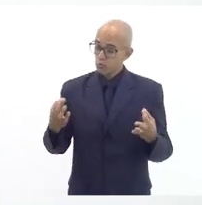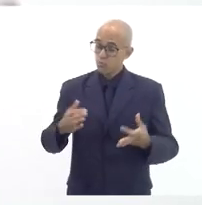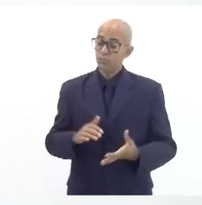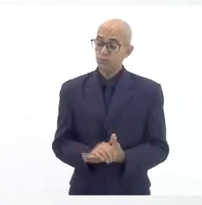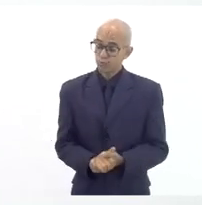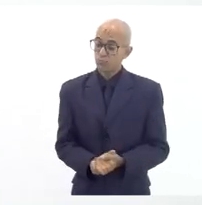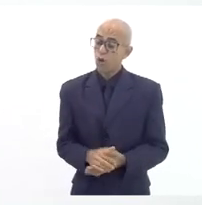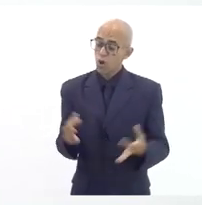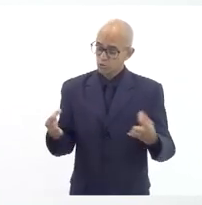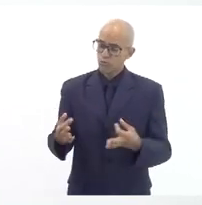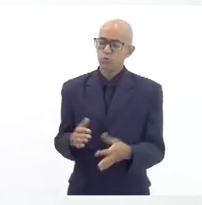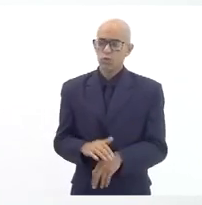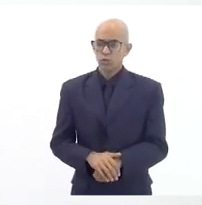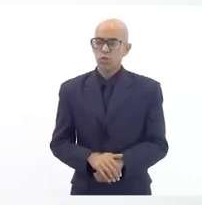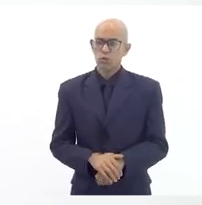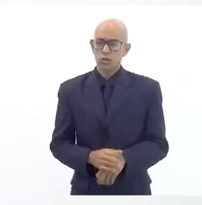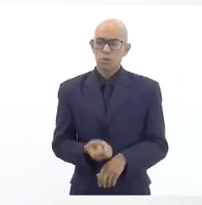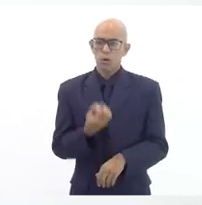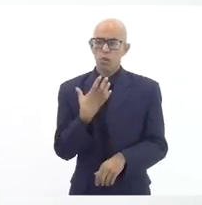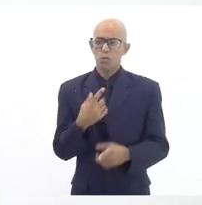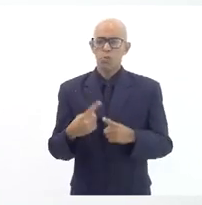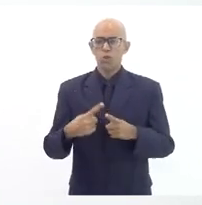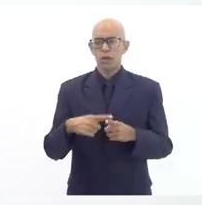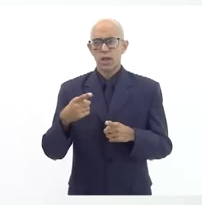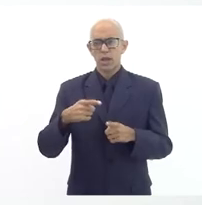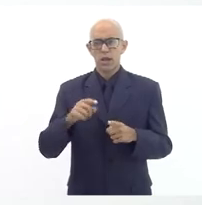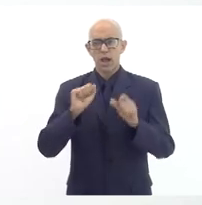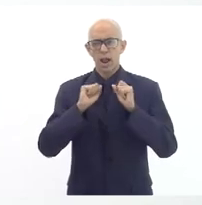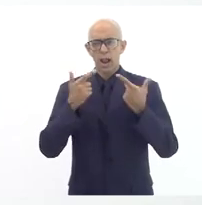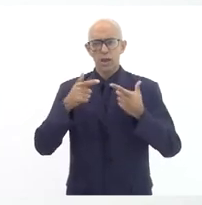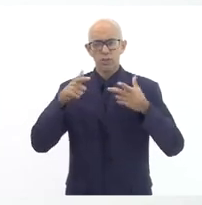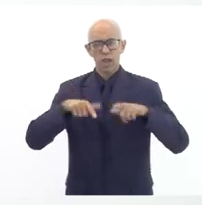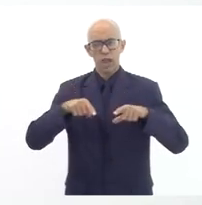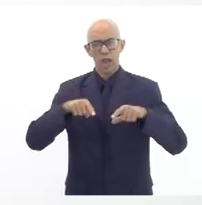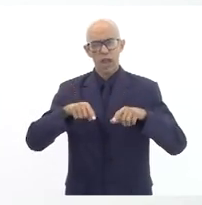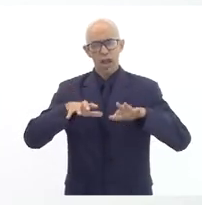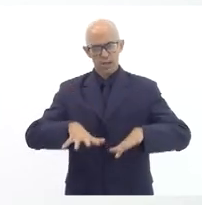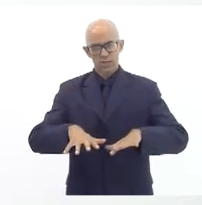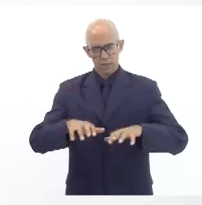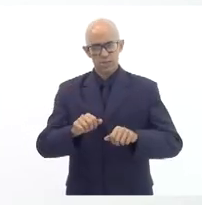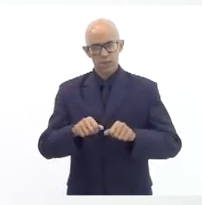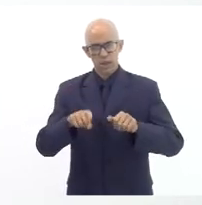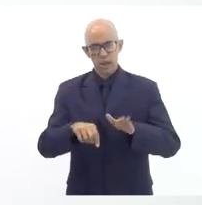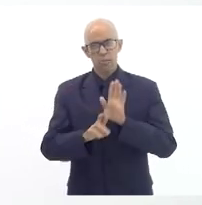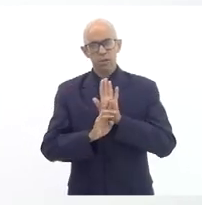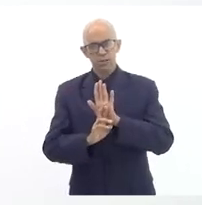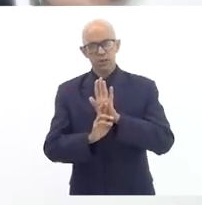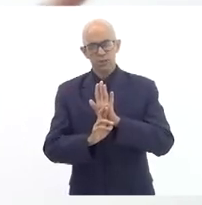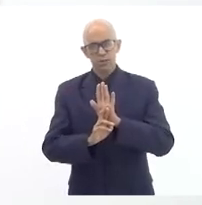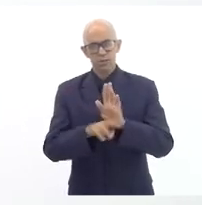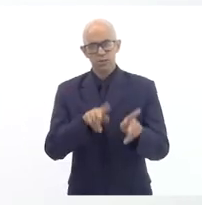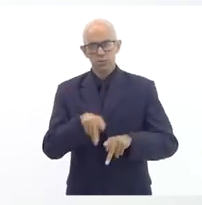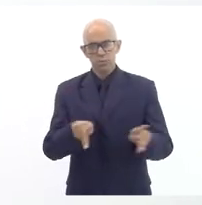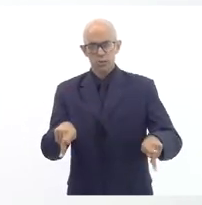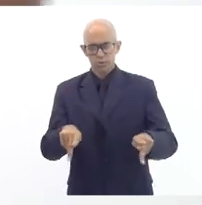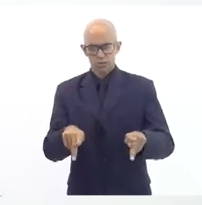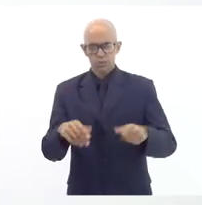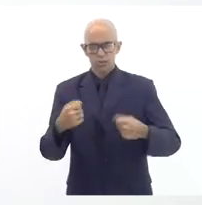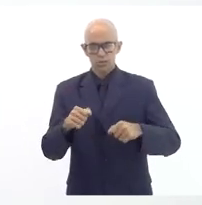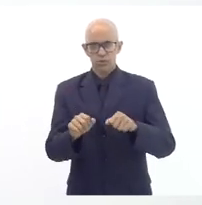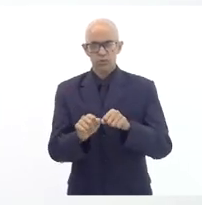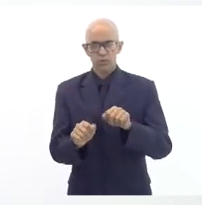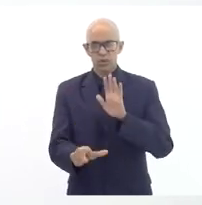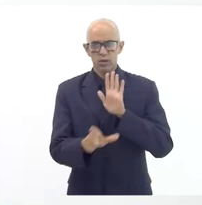Que bom que está havendo mobilização, porque o Parlamento é isso. É representação popular, que além de fazer lei, além de